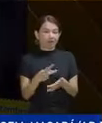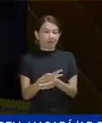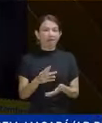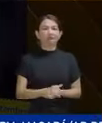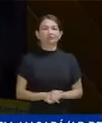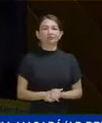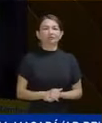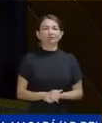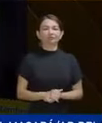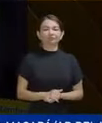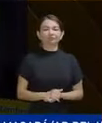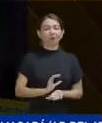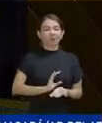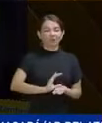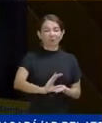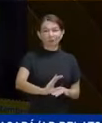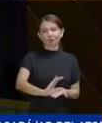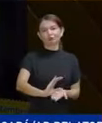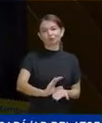dos recursos.